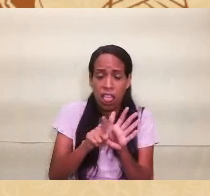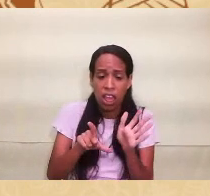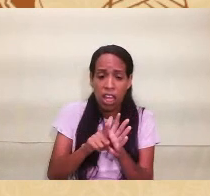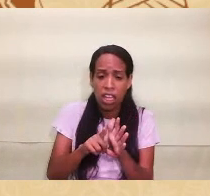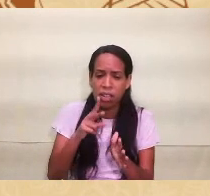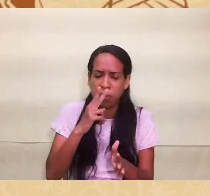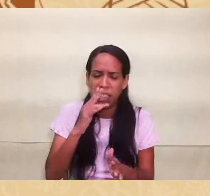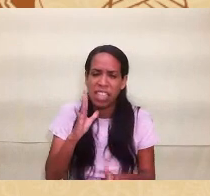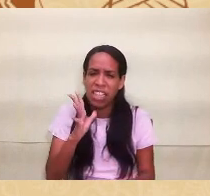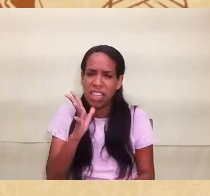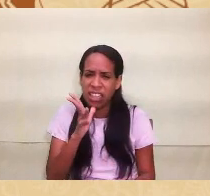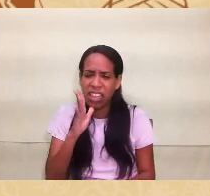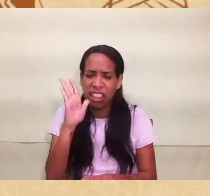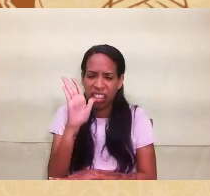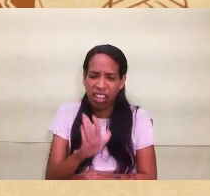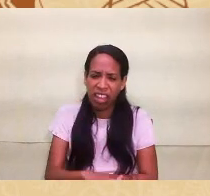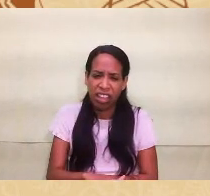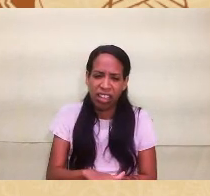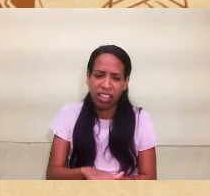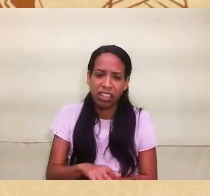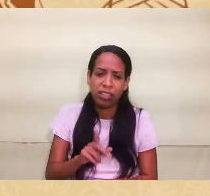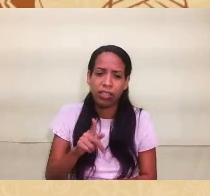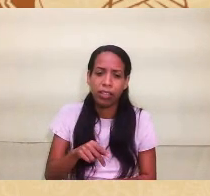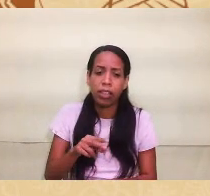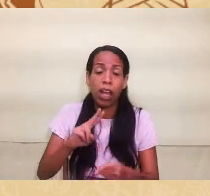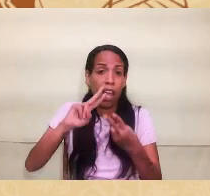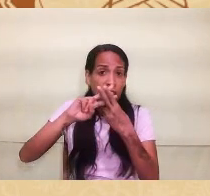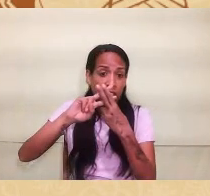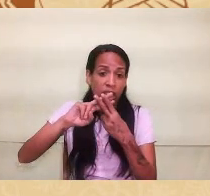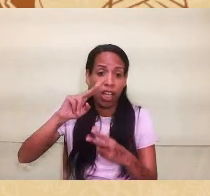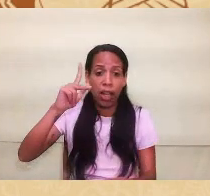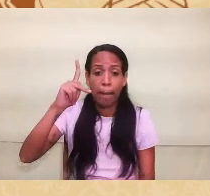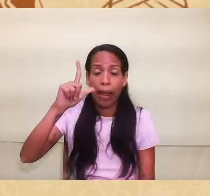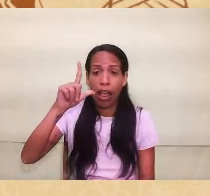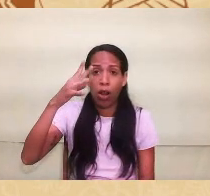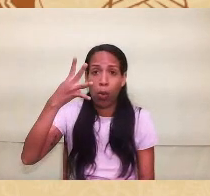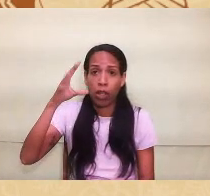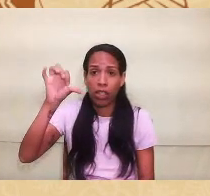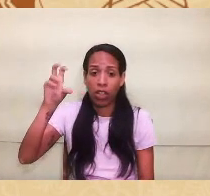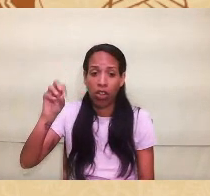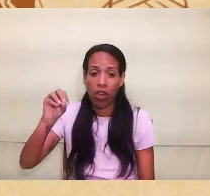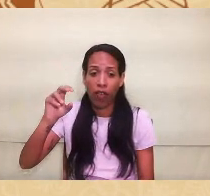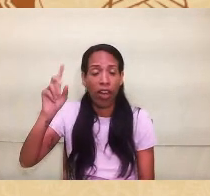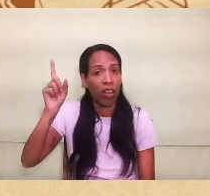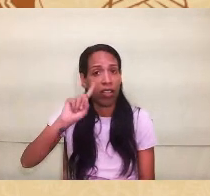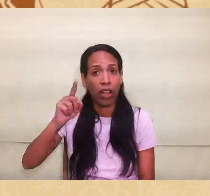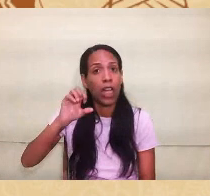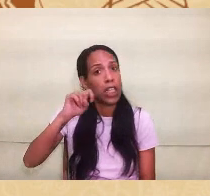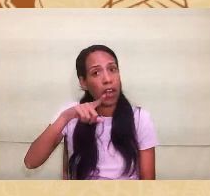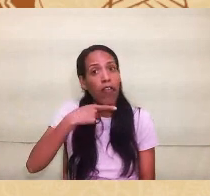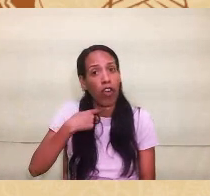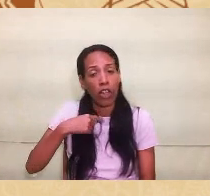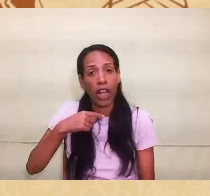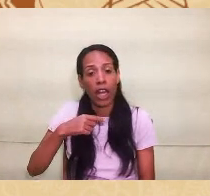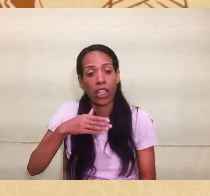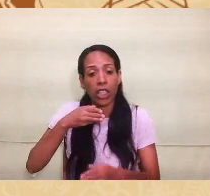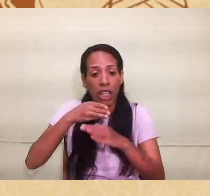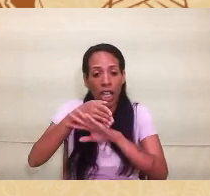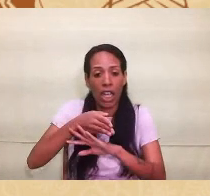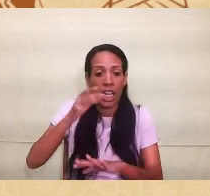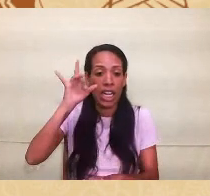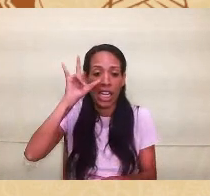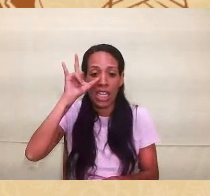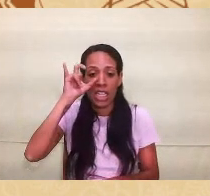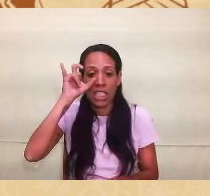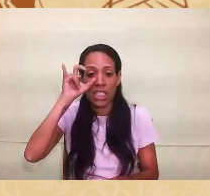A lei tardando já está falhando. A gente está lutando contra uma PL 490, mas se vocês quiserem saber mais, me acessa aí no Instagram, que eu uso o